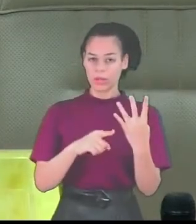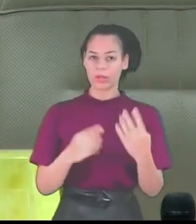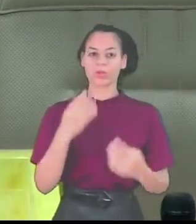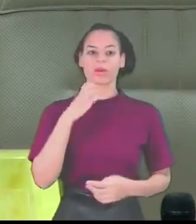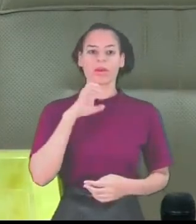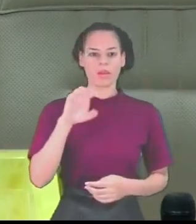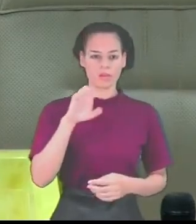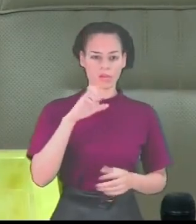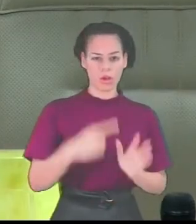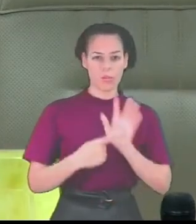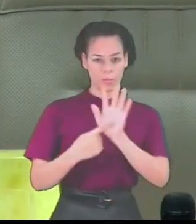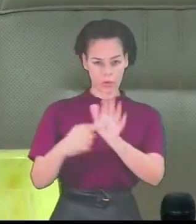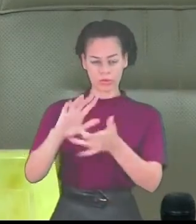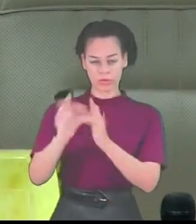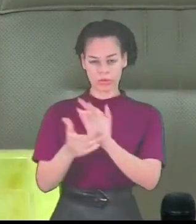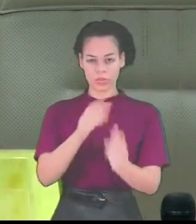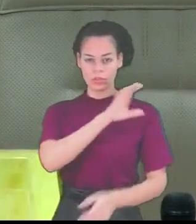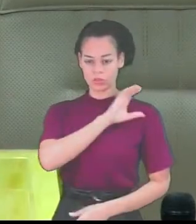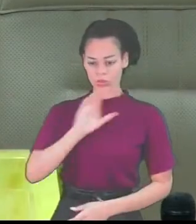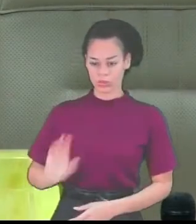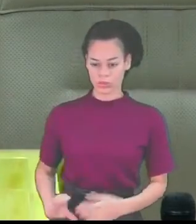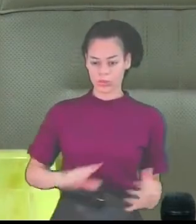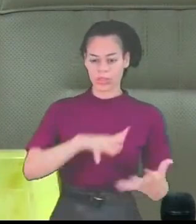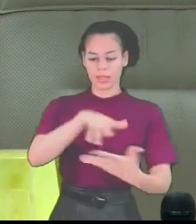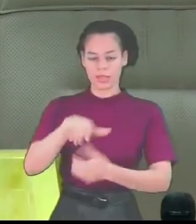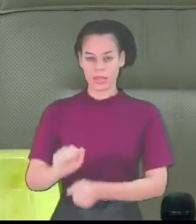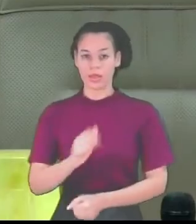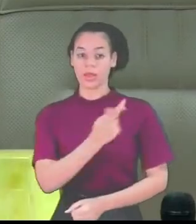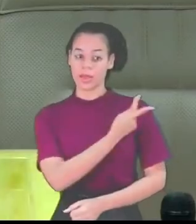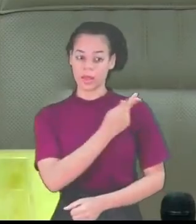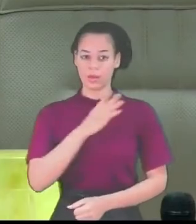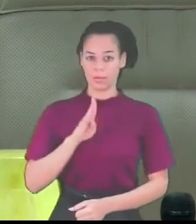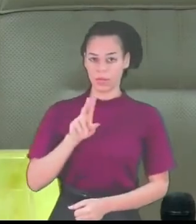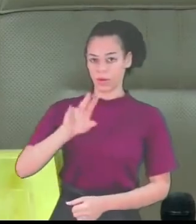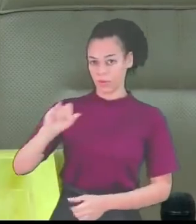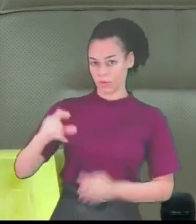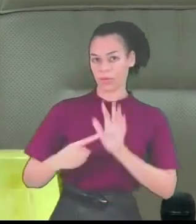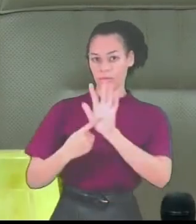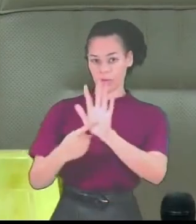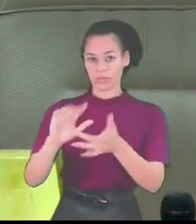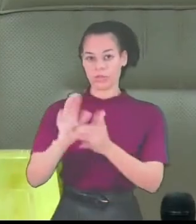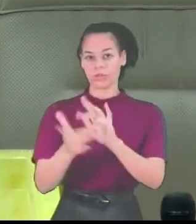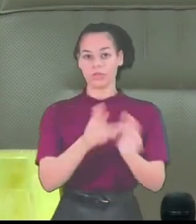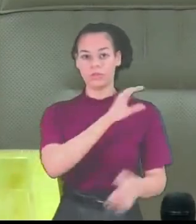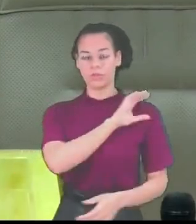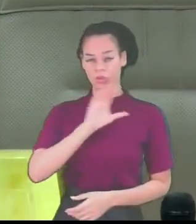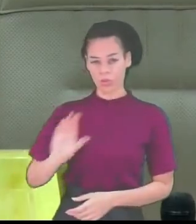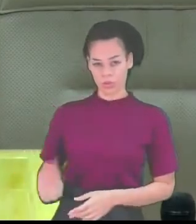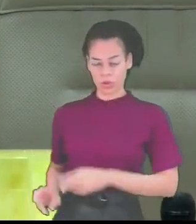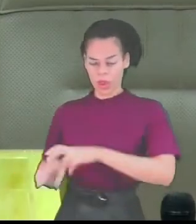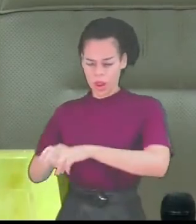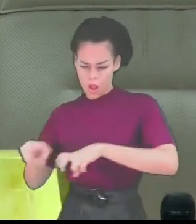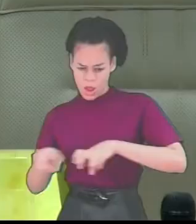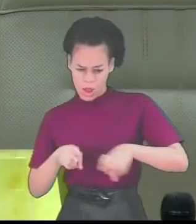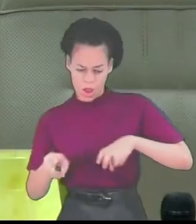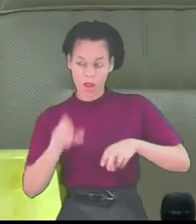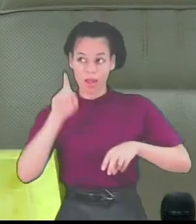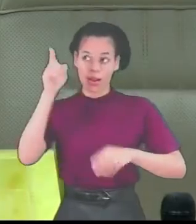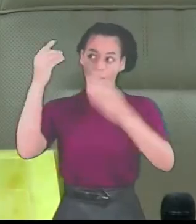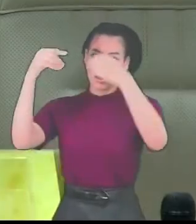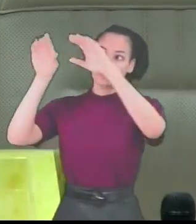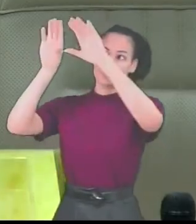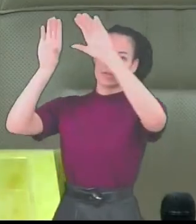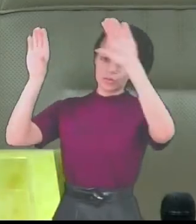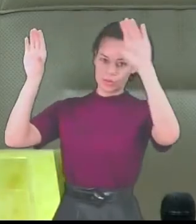do que Cristo fez na terra Hebreus vai falar daquilo que Cristo está fazendo no